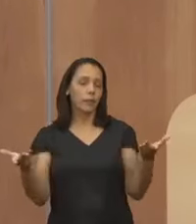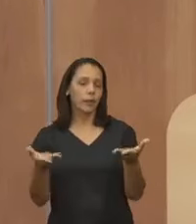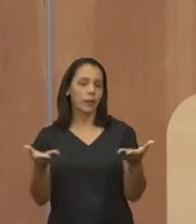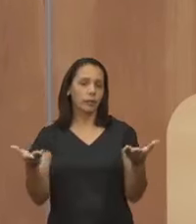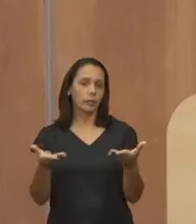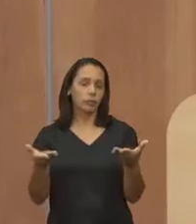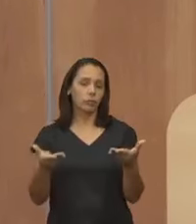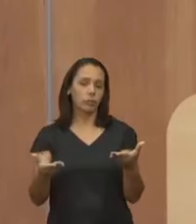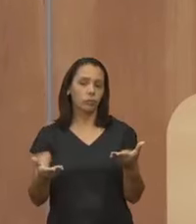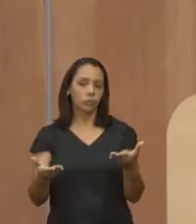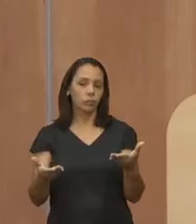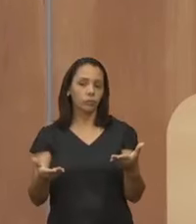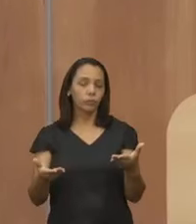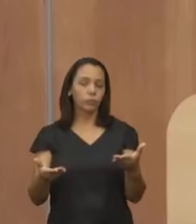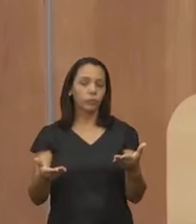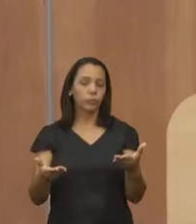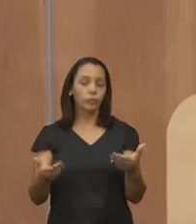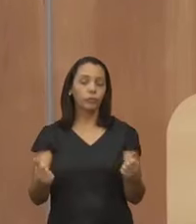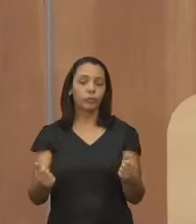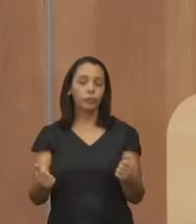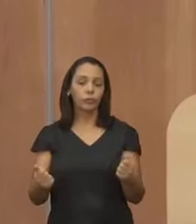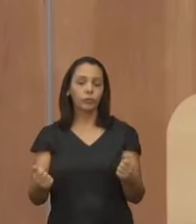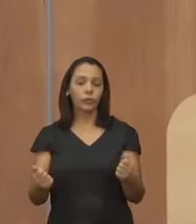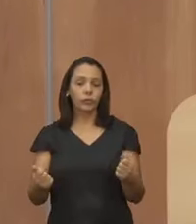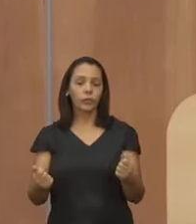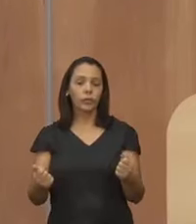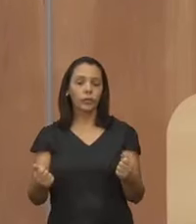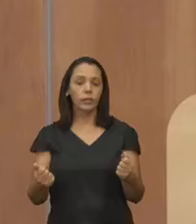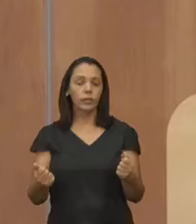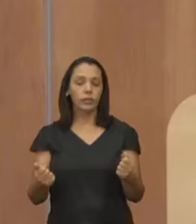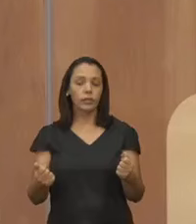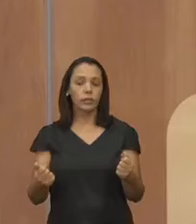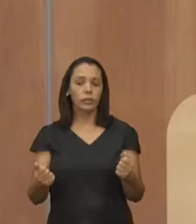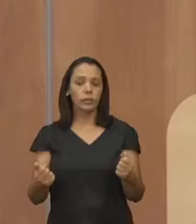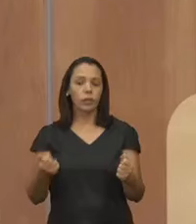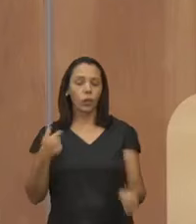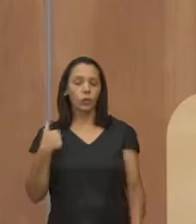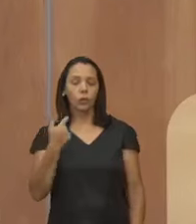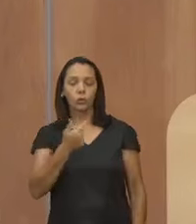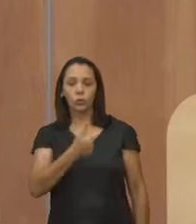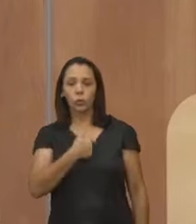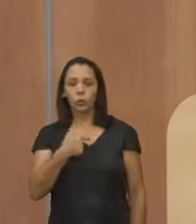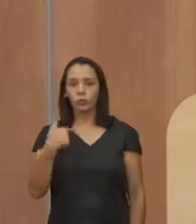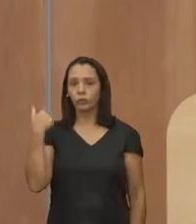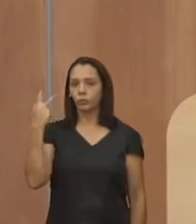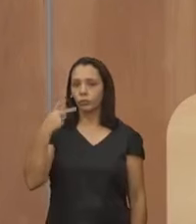casa, na qual eu faço parte dessa legislatura,